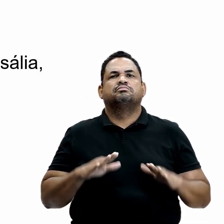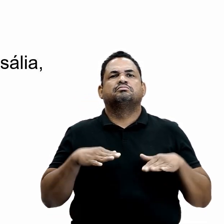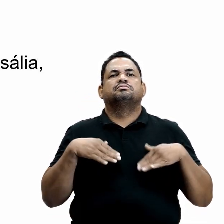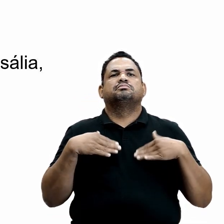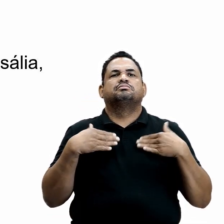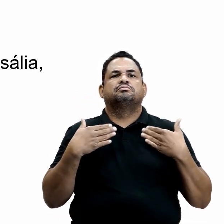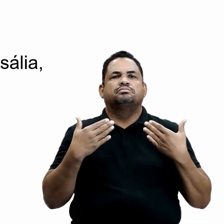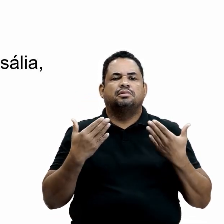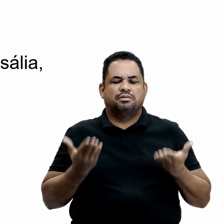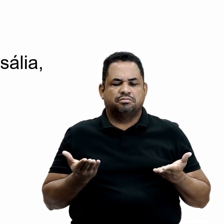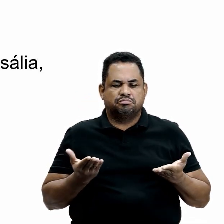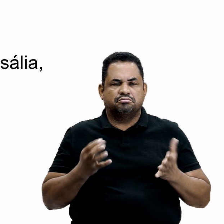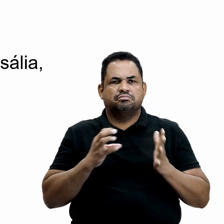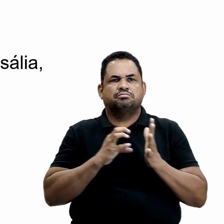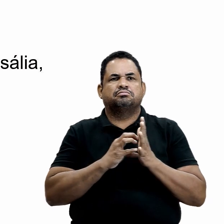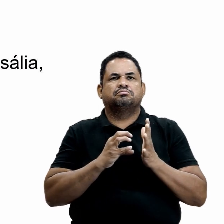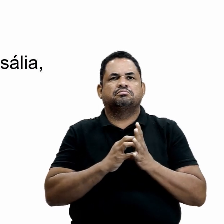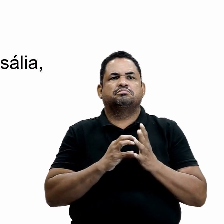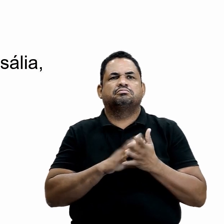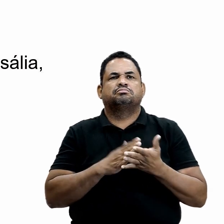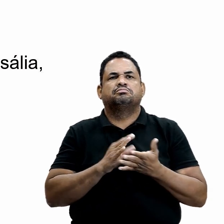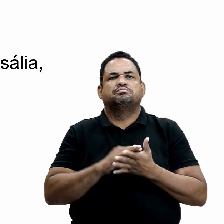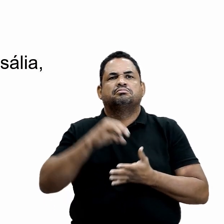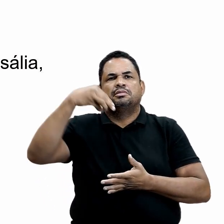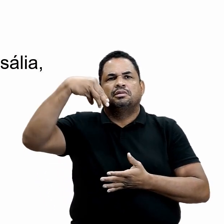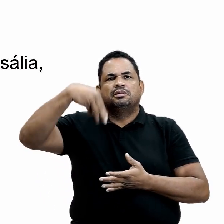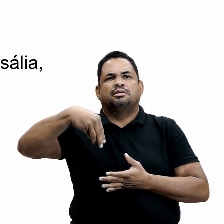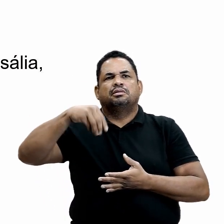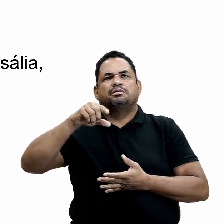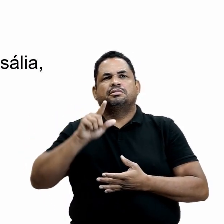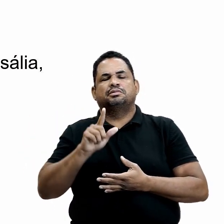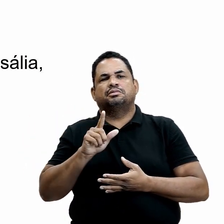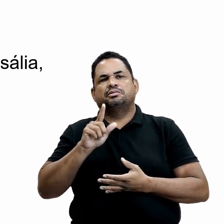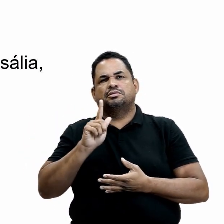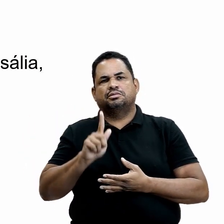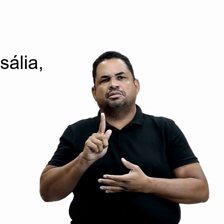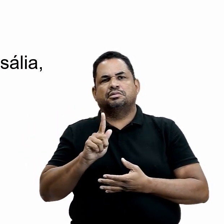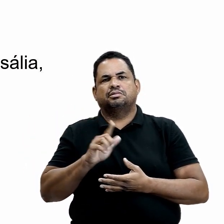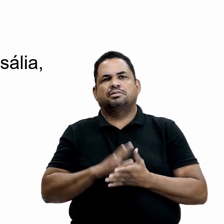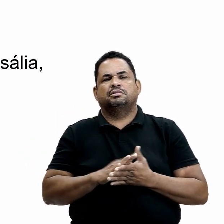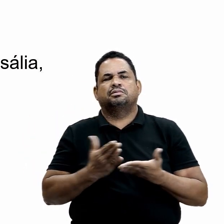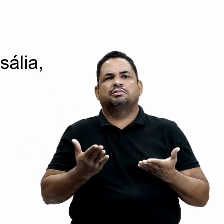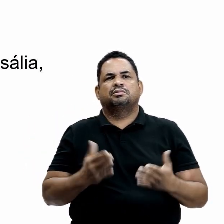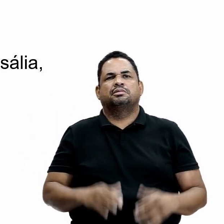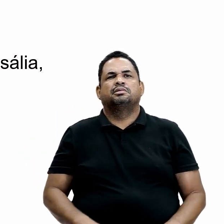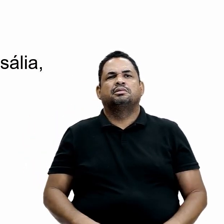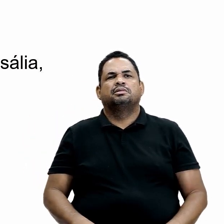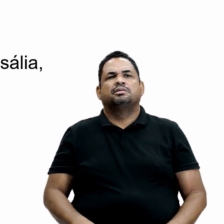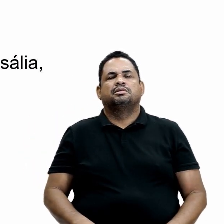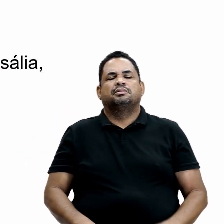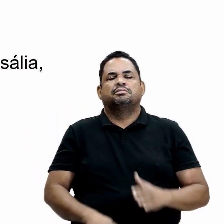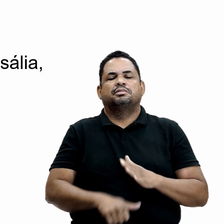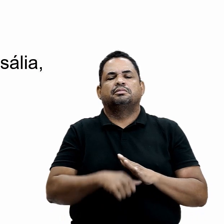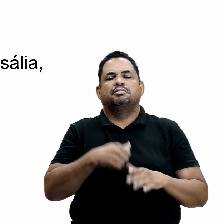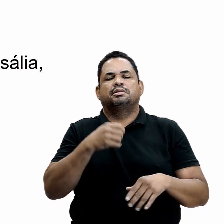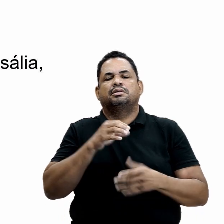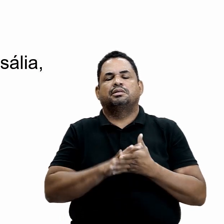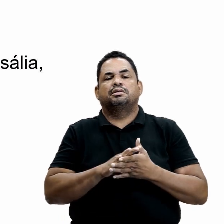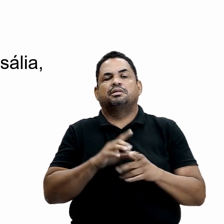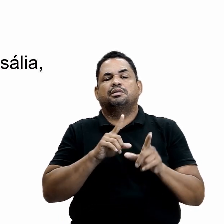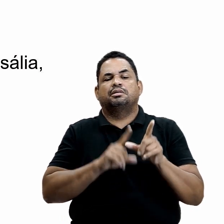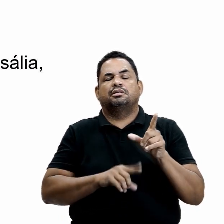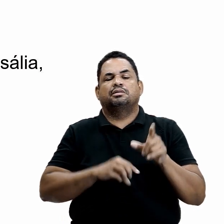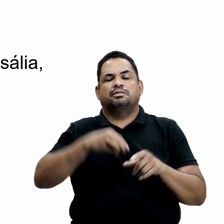do magnésio? A sigla é Mg. A primeira letra maiúscula, a segunda minúscula. Por